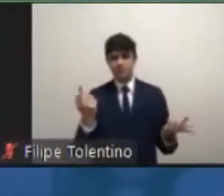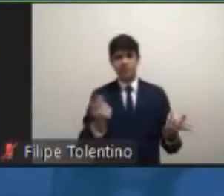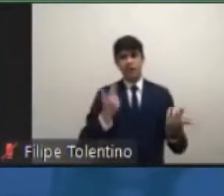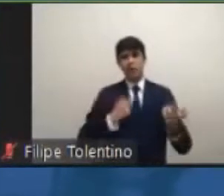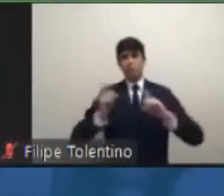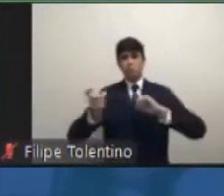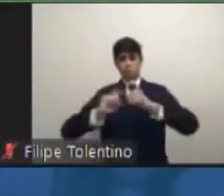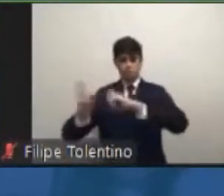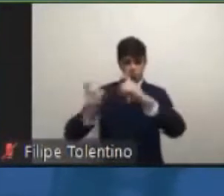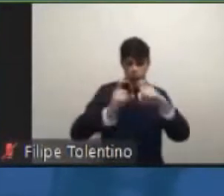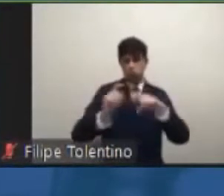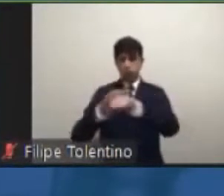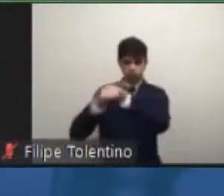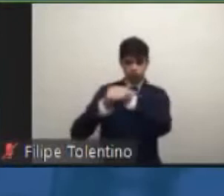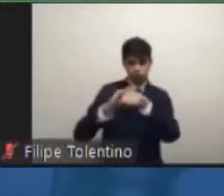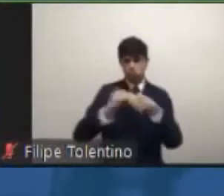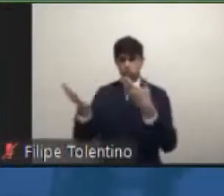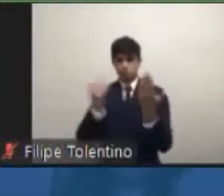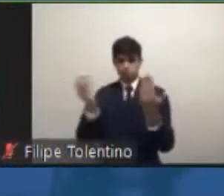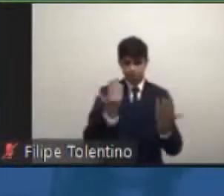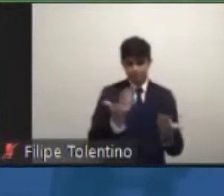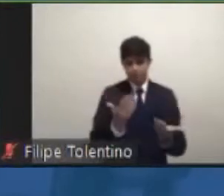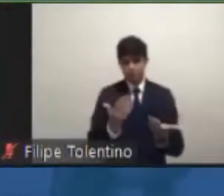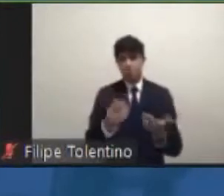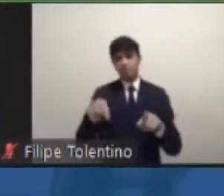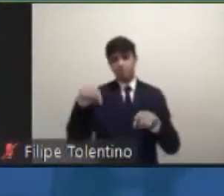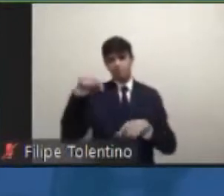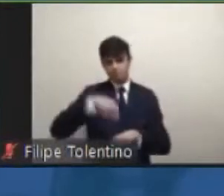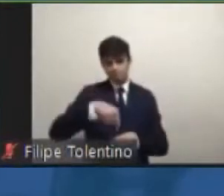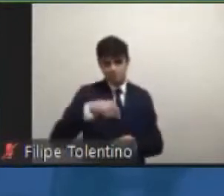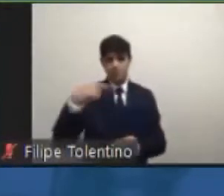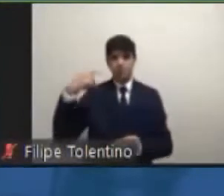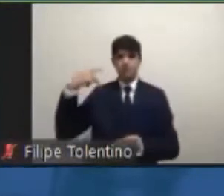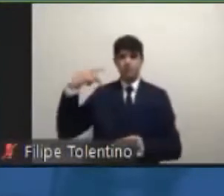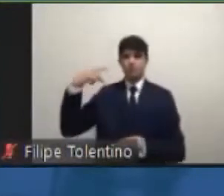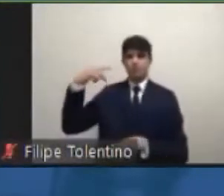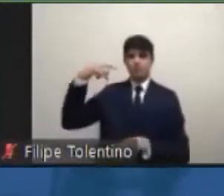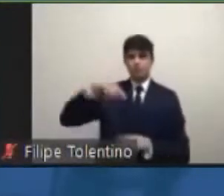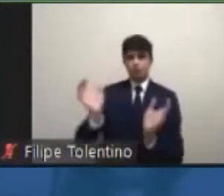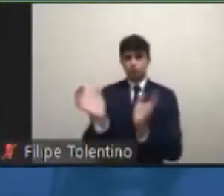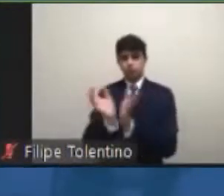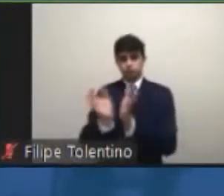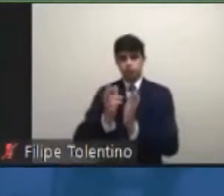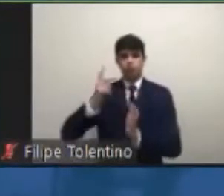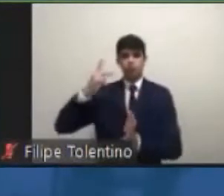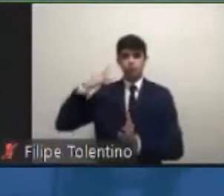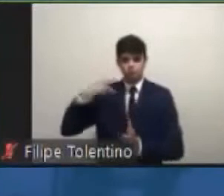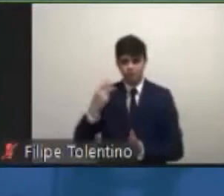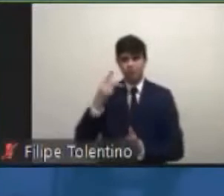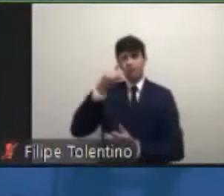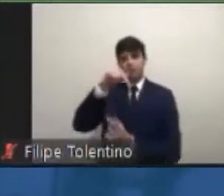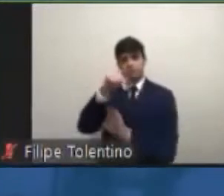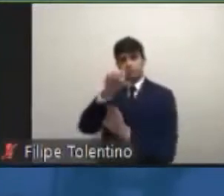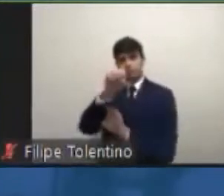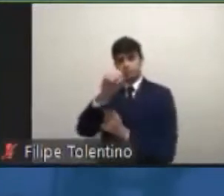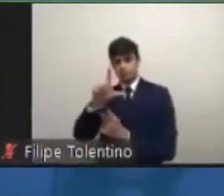e logo em seguida o Partido PSOL também distribuiu a DPF no mesmo sentido, também pedindo a revogação agora da